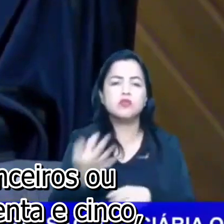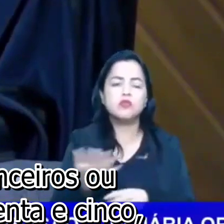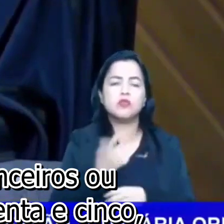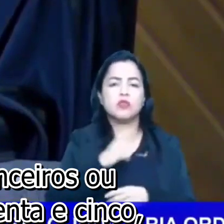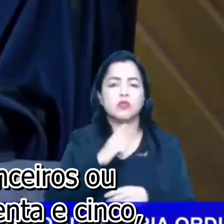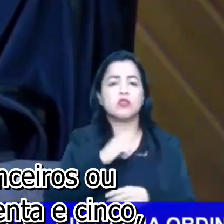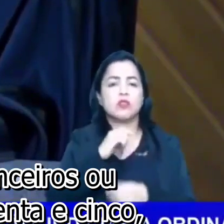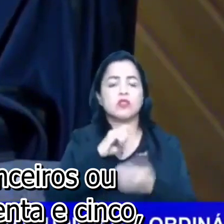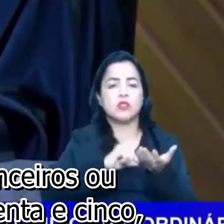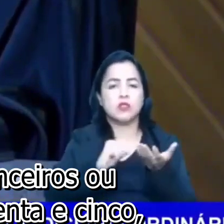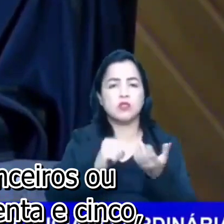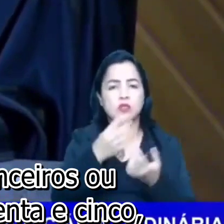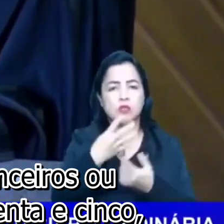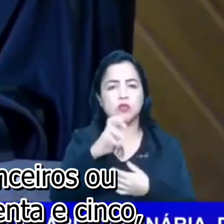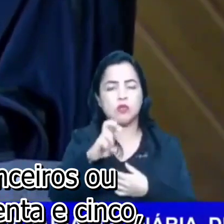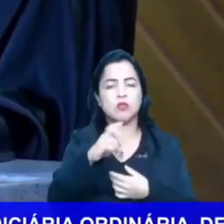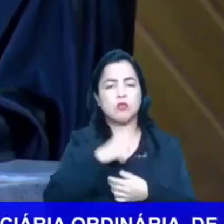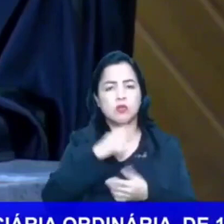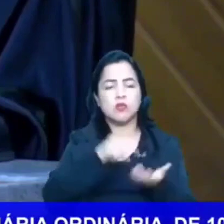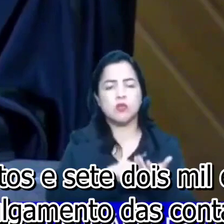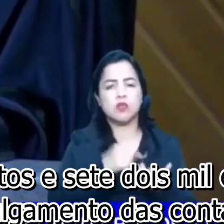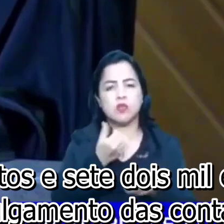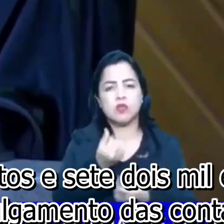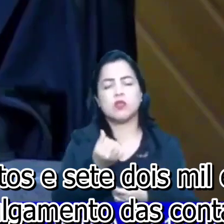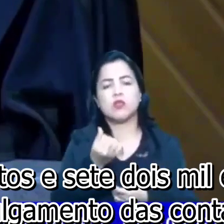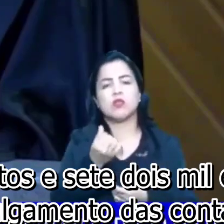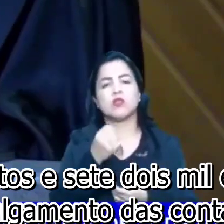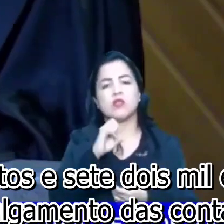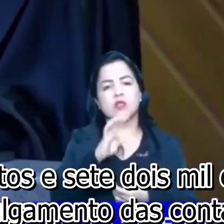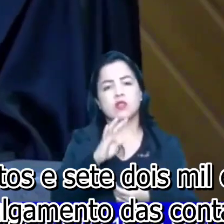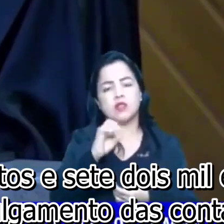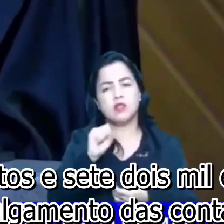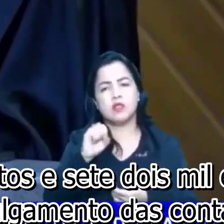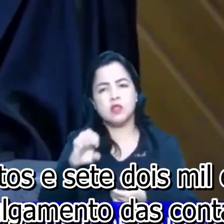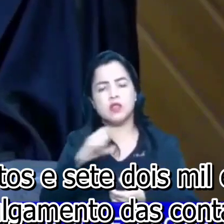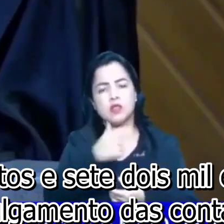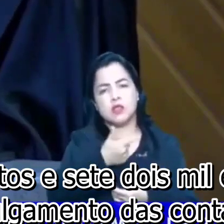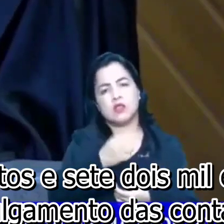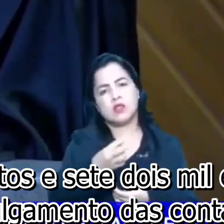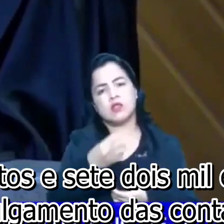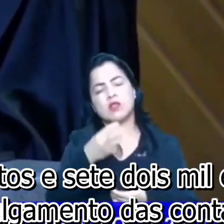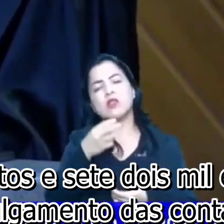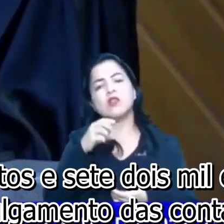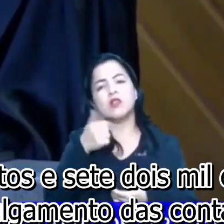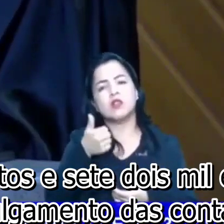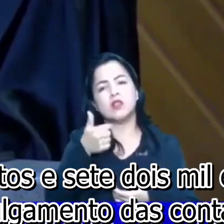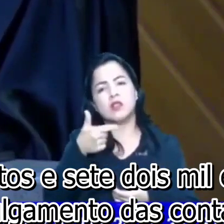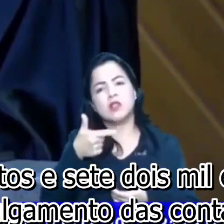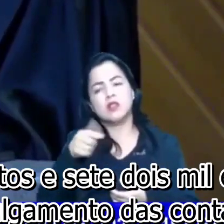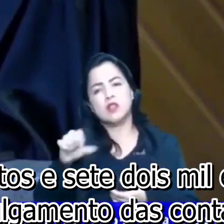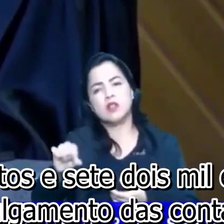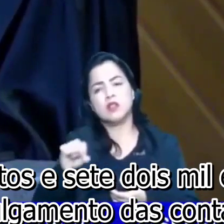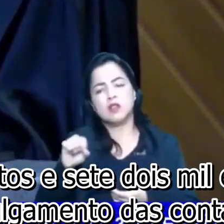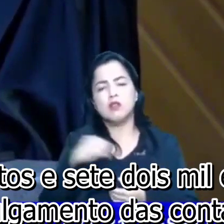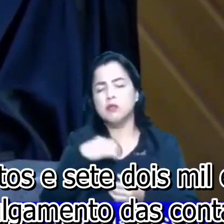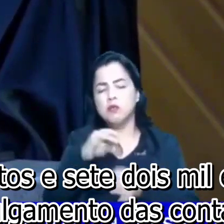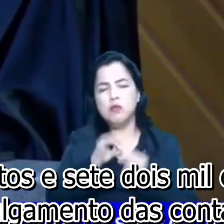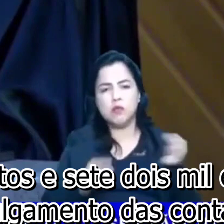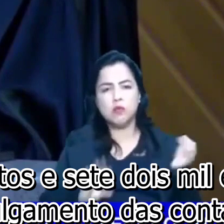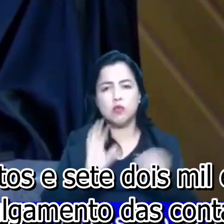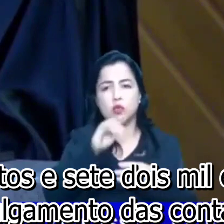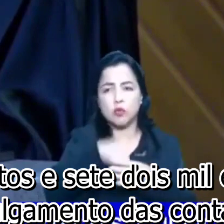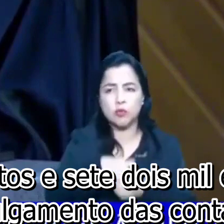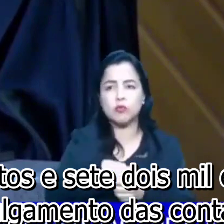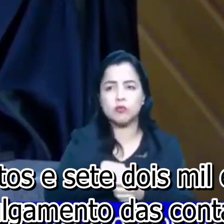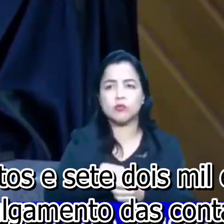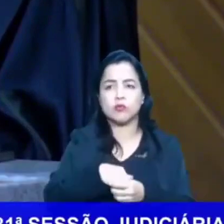que dispõe o artigo 45, parágrafo 6º da Resolução do TSE 23.607 de 2019. Portanto, sem maiores delongas, eu voto pelo